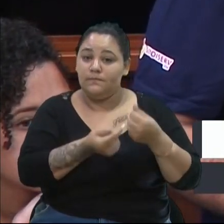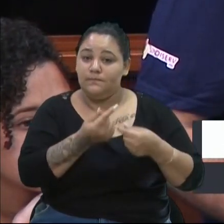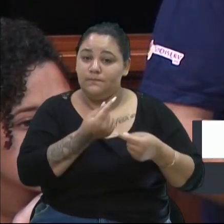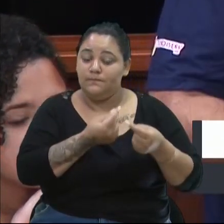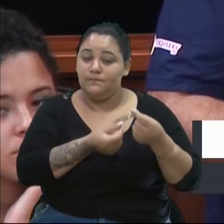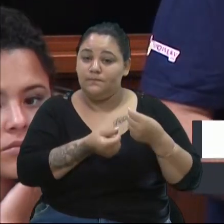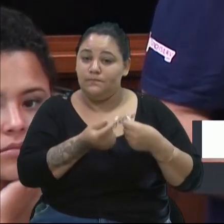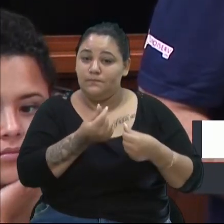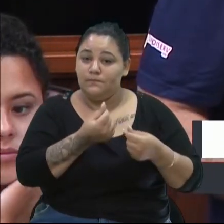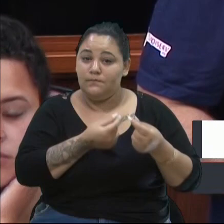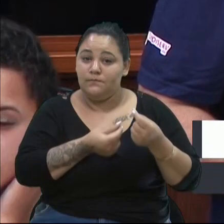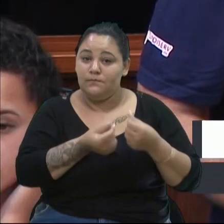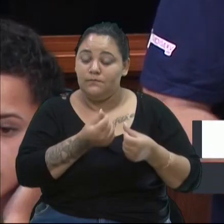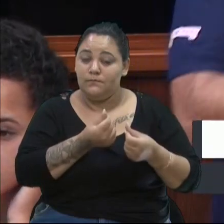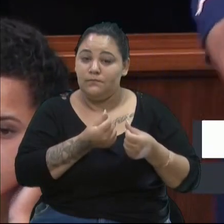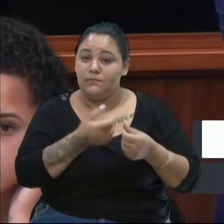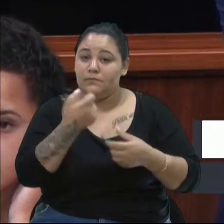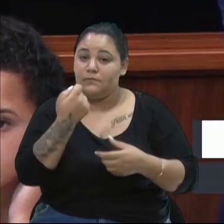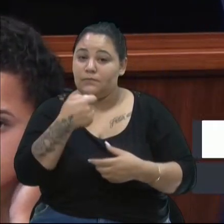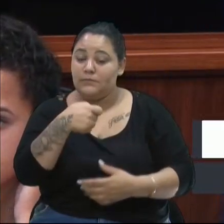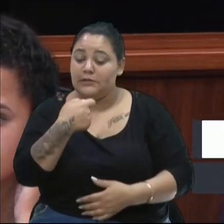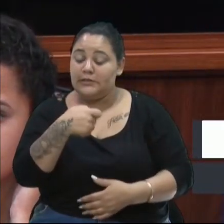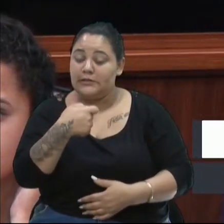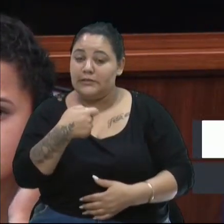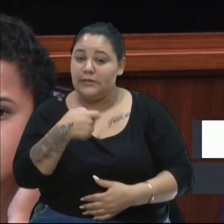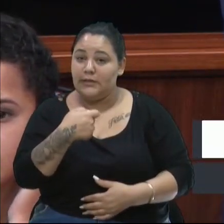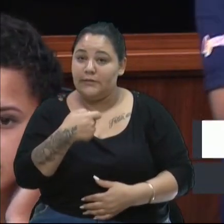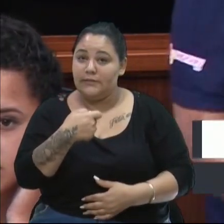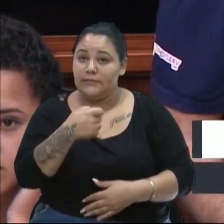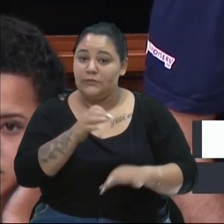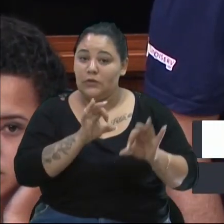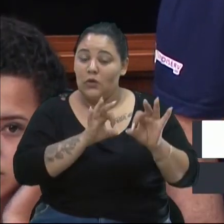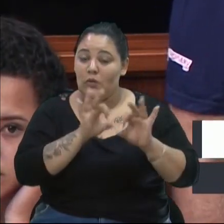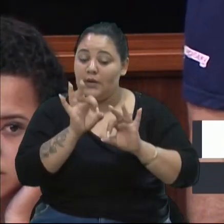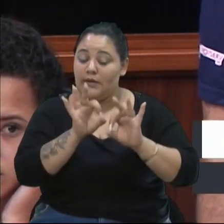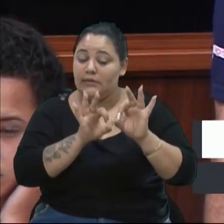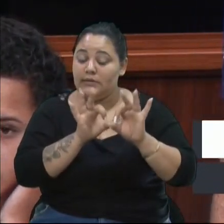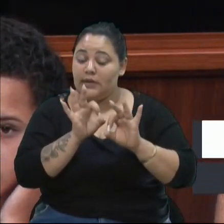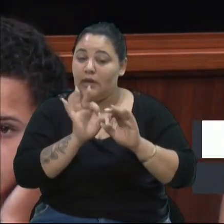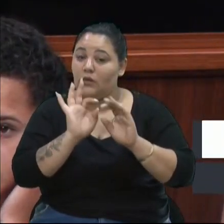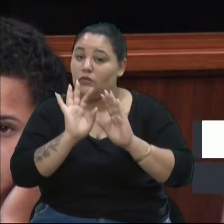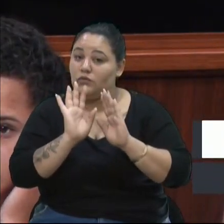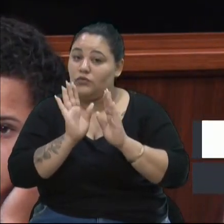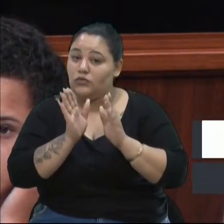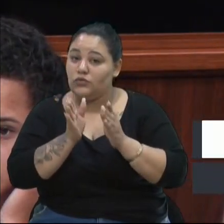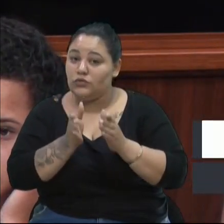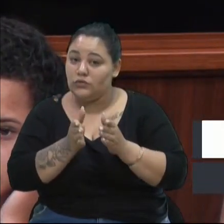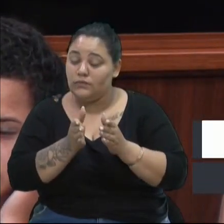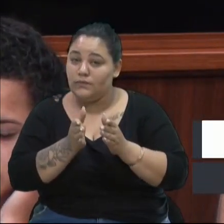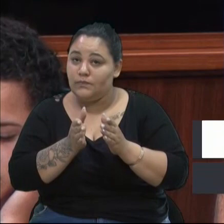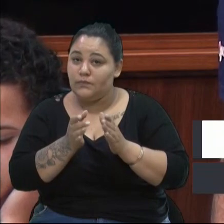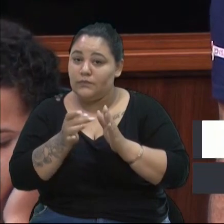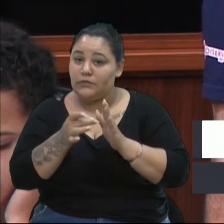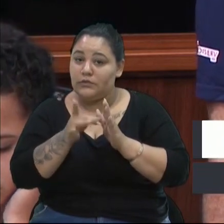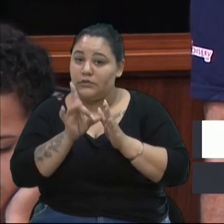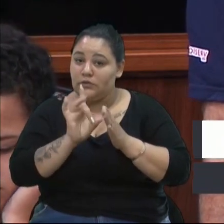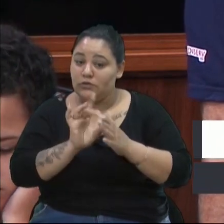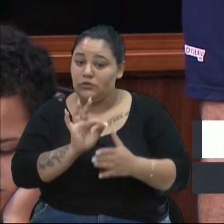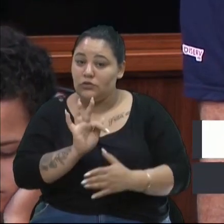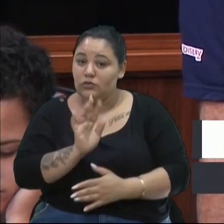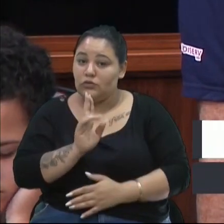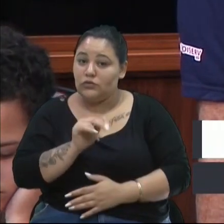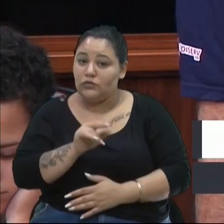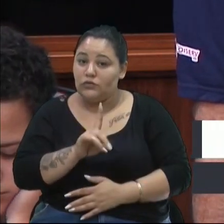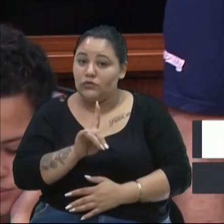financeiros que deveriam ter sido alocados lá no nosso fundo